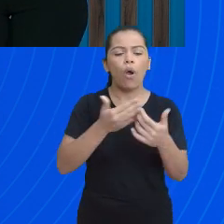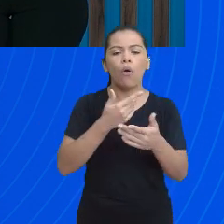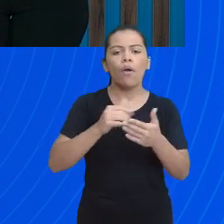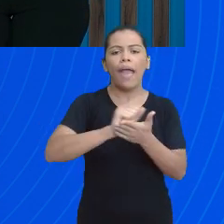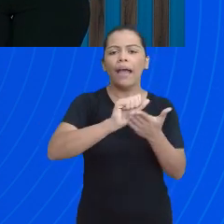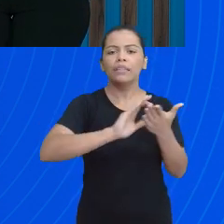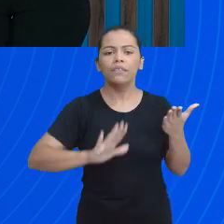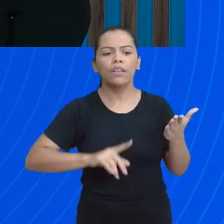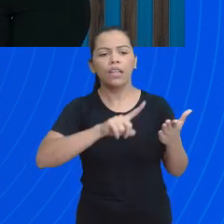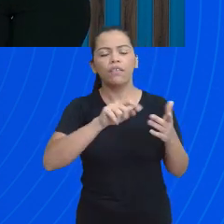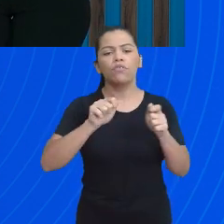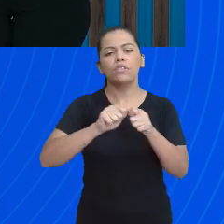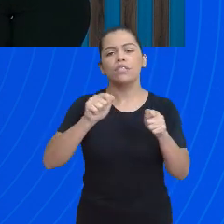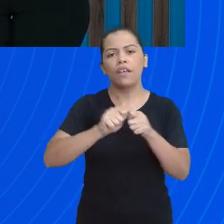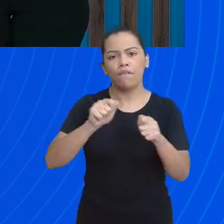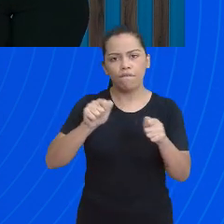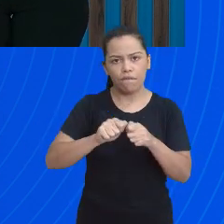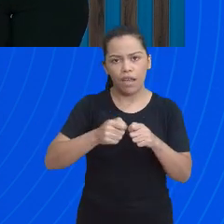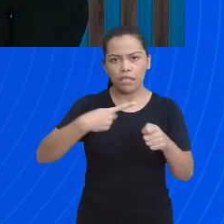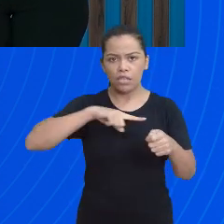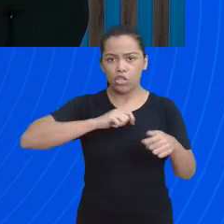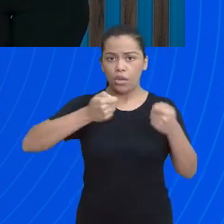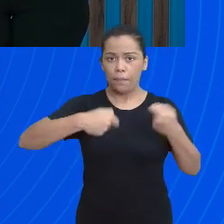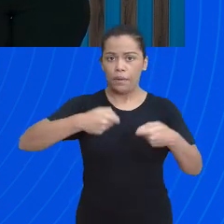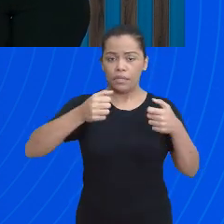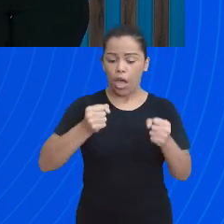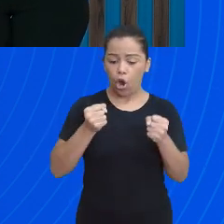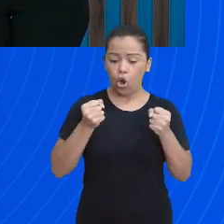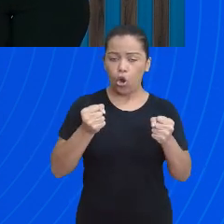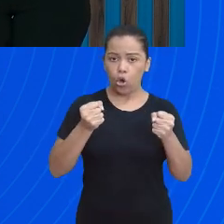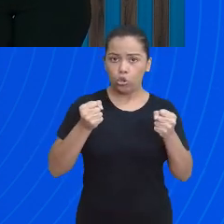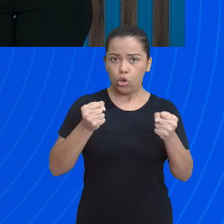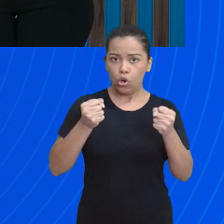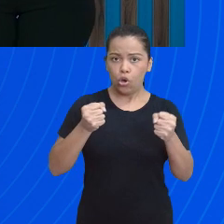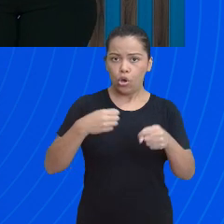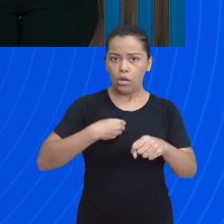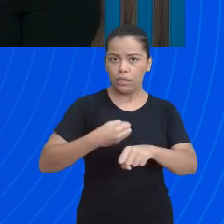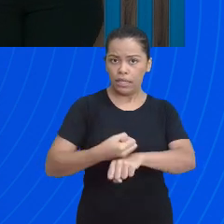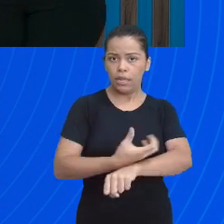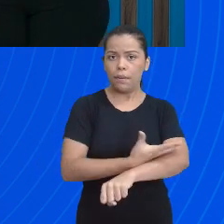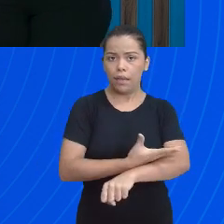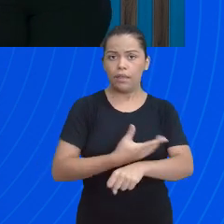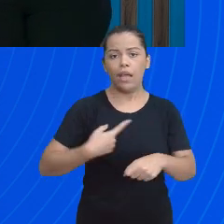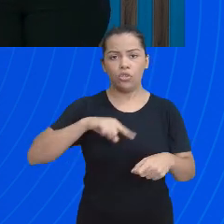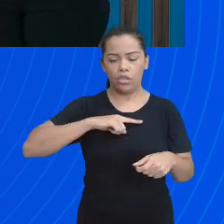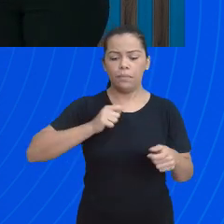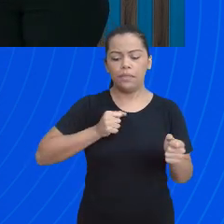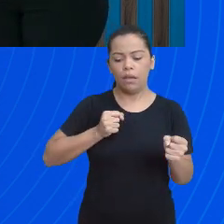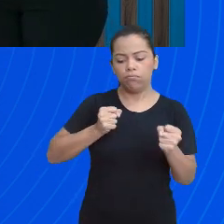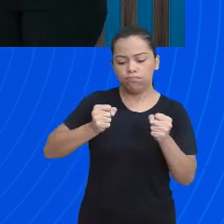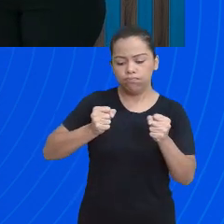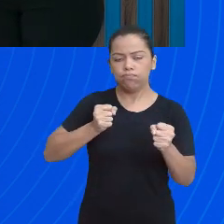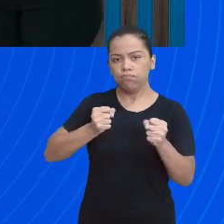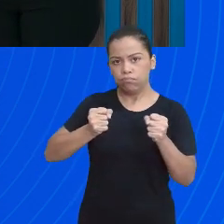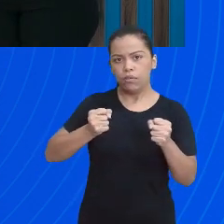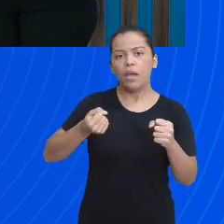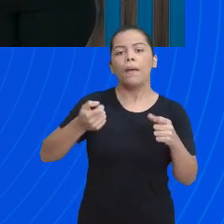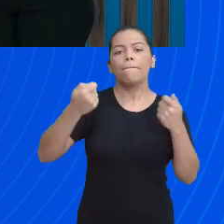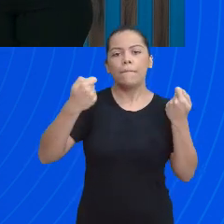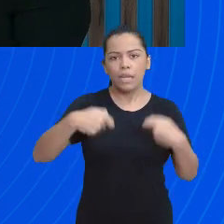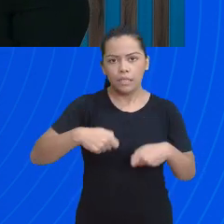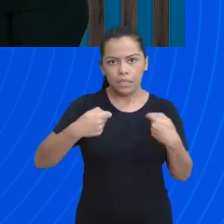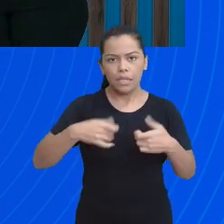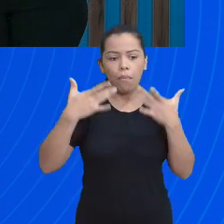você faz, a gente precisa se controlar, a gente precisa ter um manejo do nosso comportamento. Então, precisamos sim